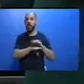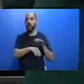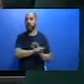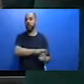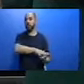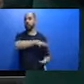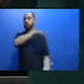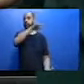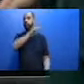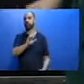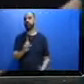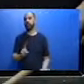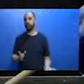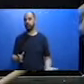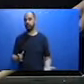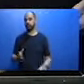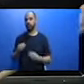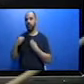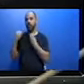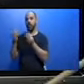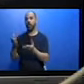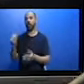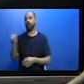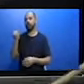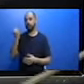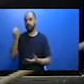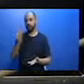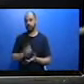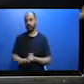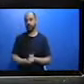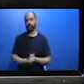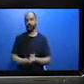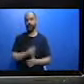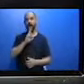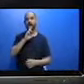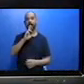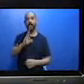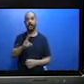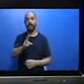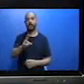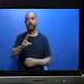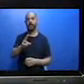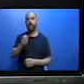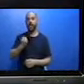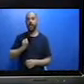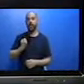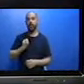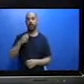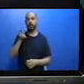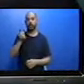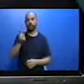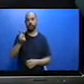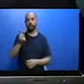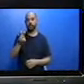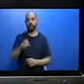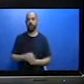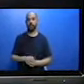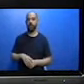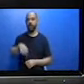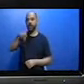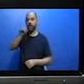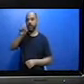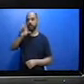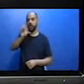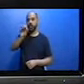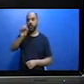o seu número aí e vamos responder a número 5 com o slogan